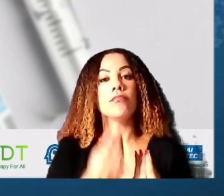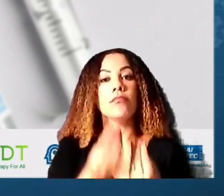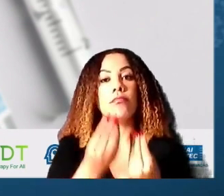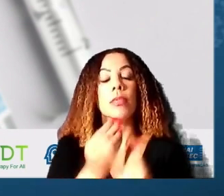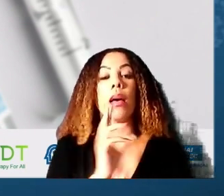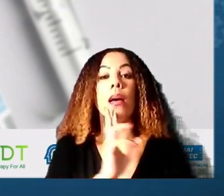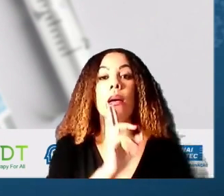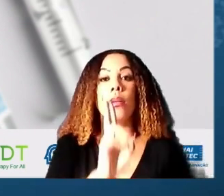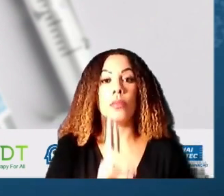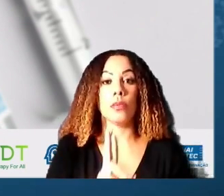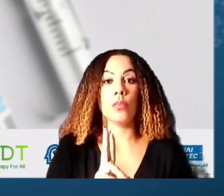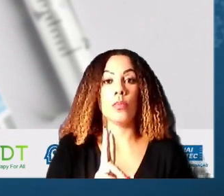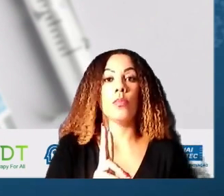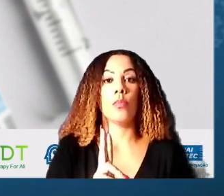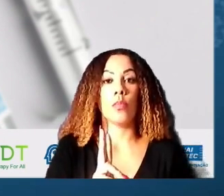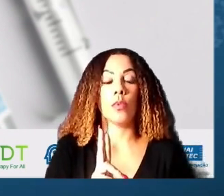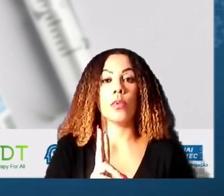resposta,